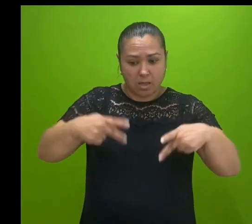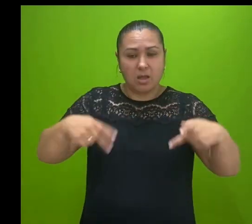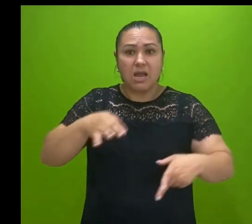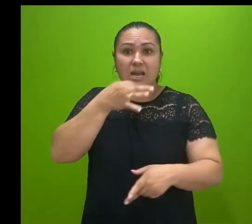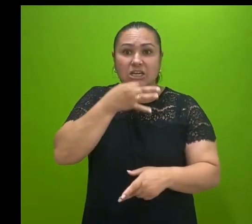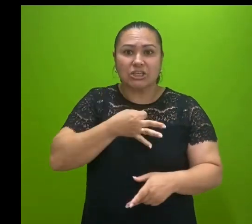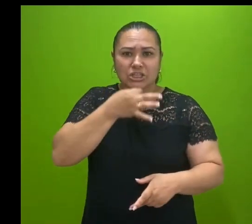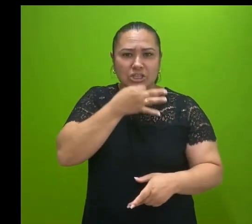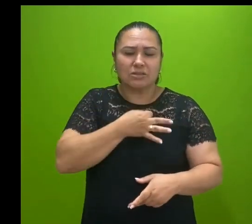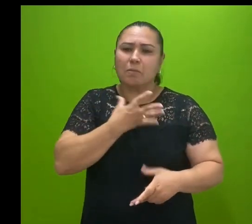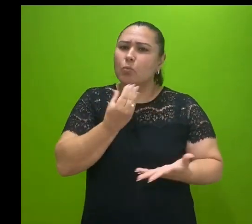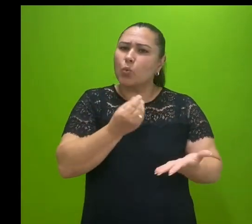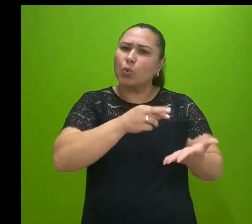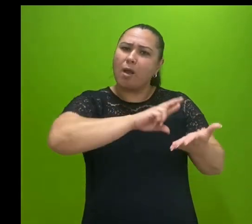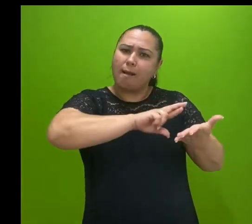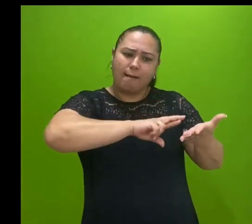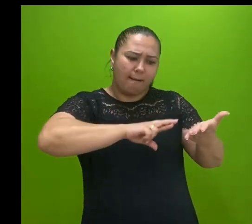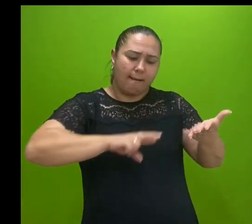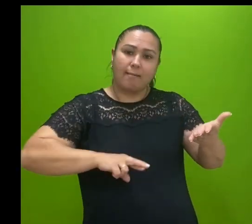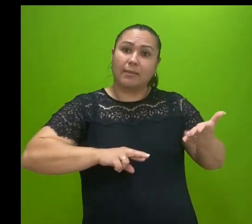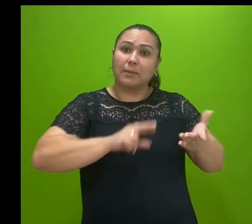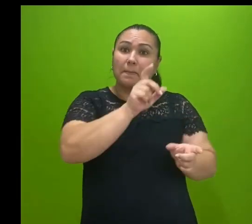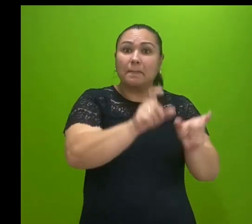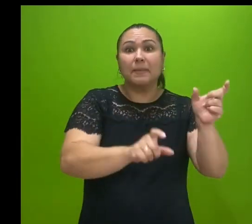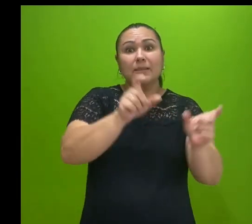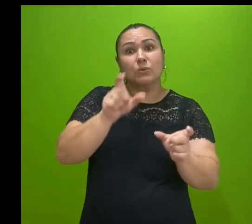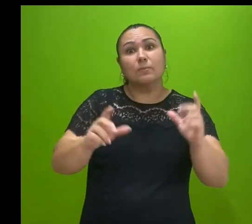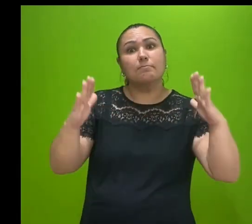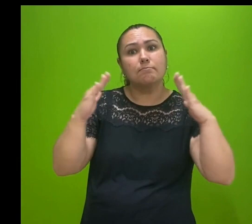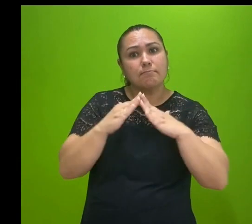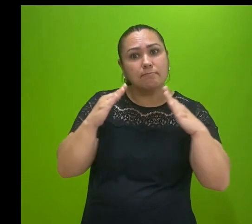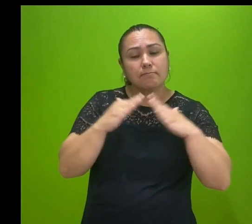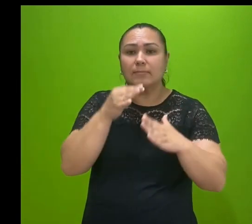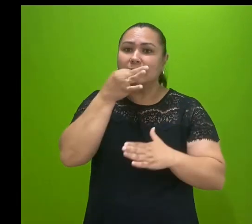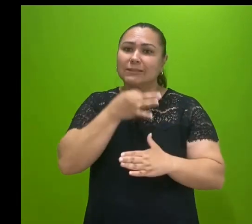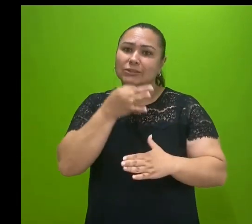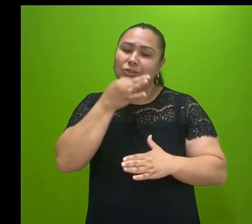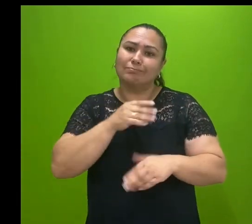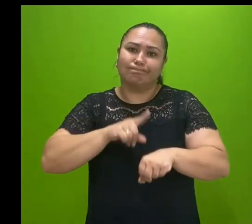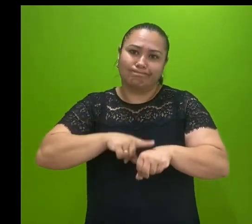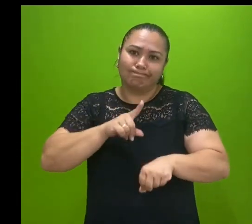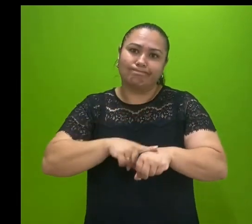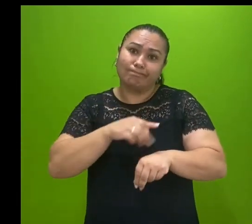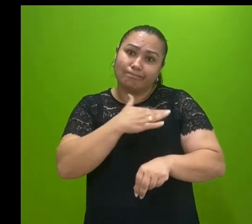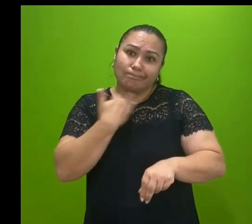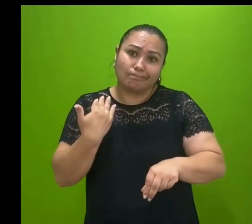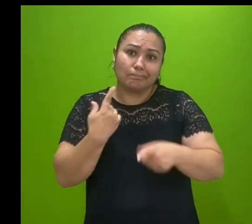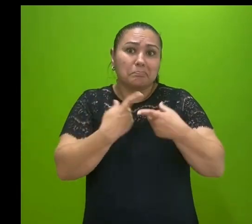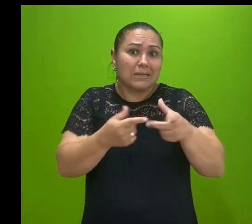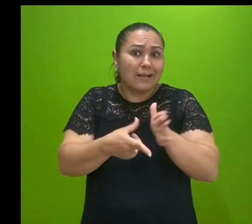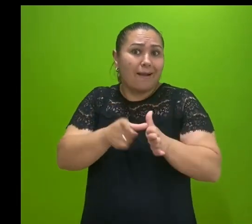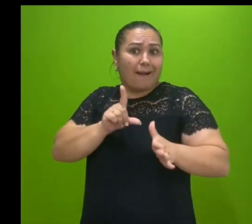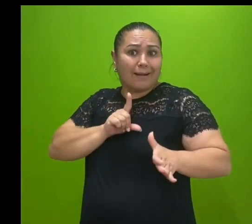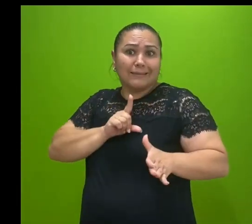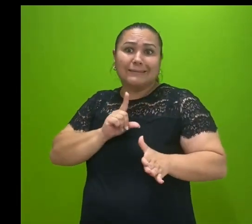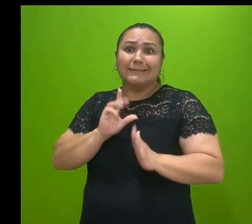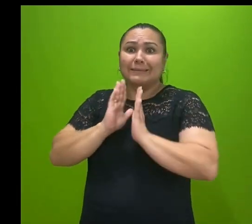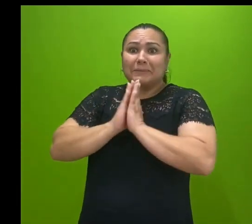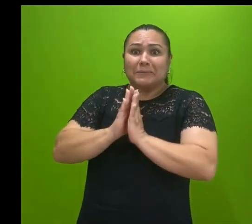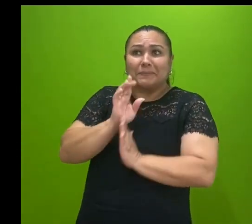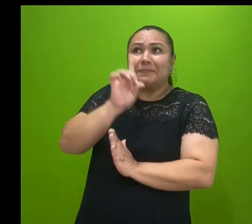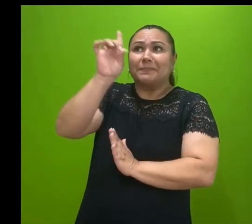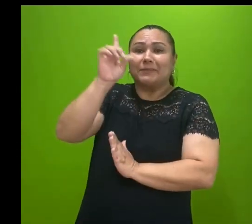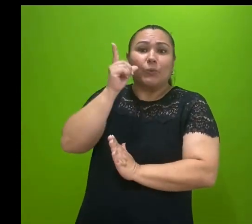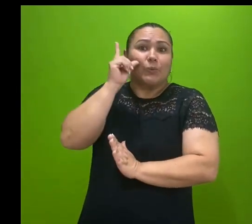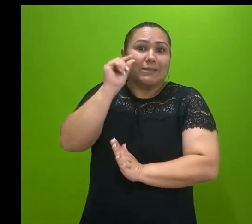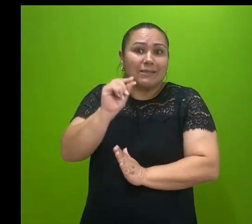muitos relatos, né, de pessoas moradoras e que nesse momento estão falecidas, mas que,